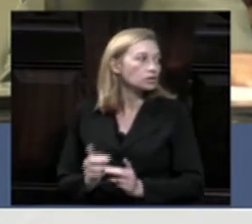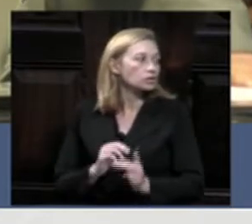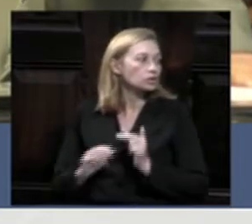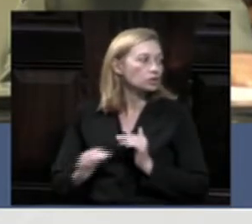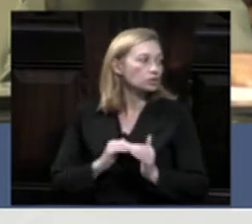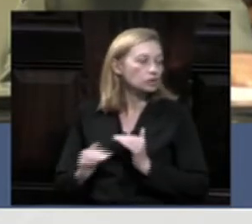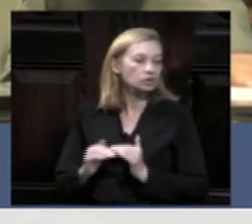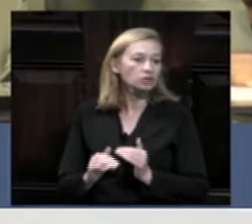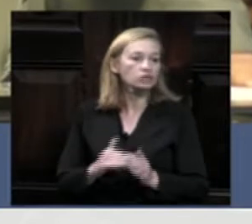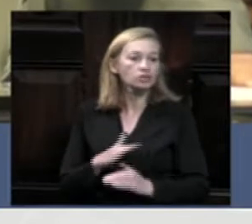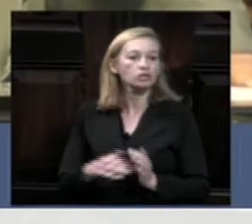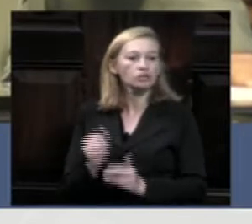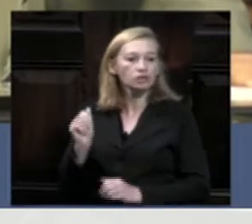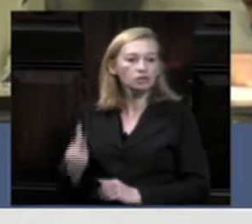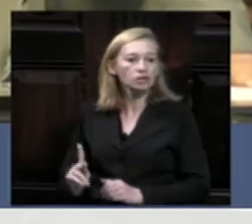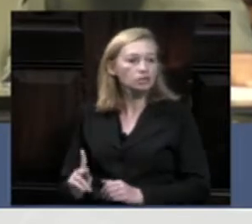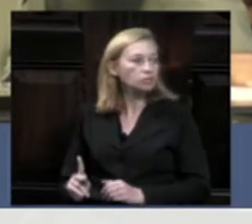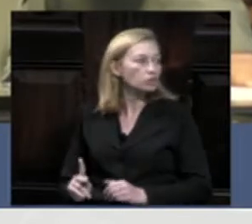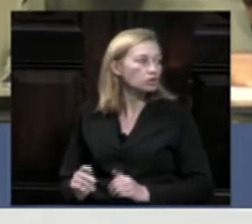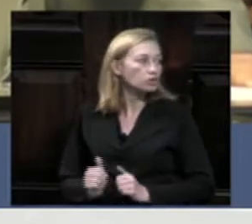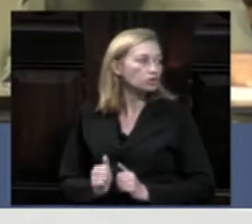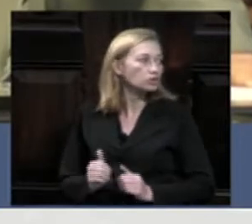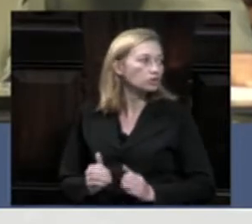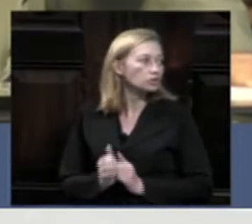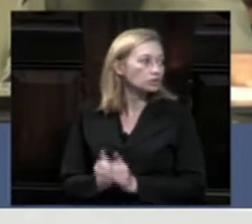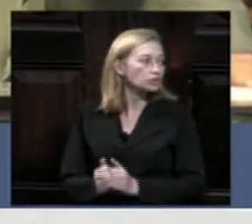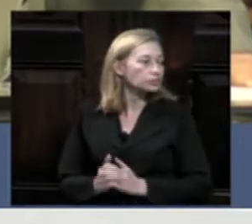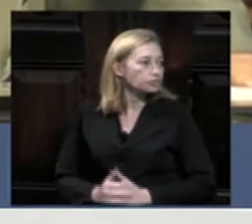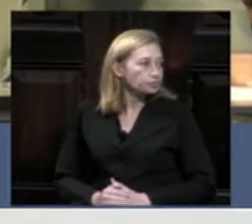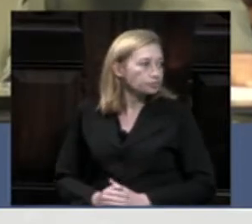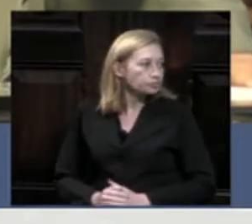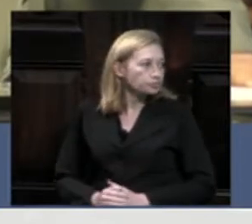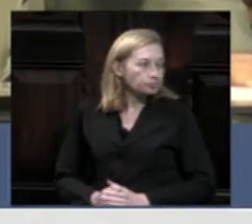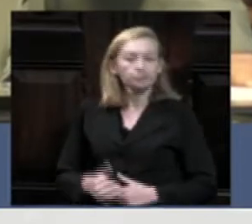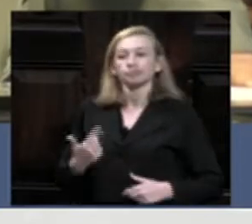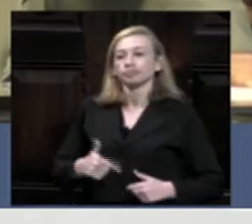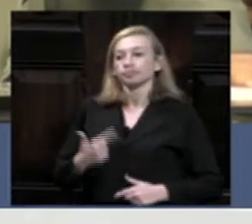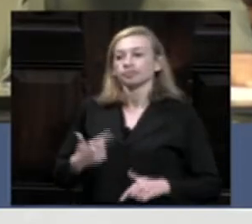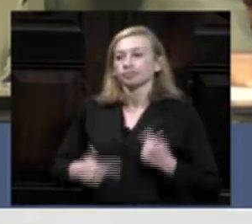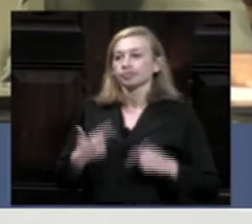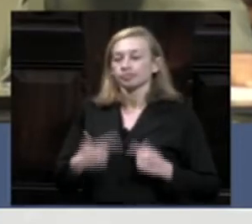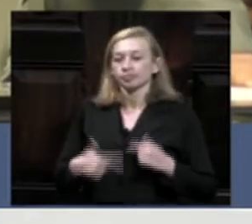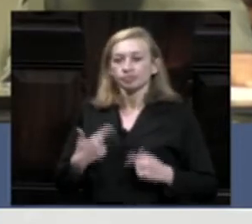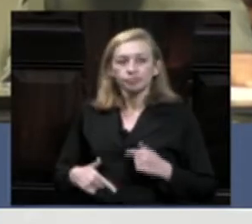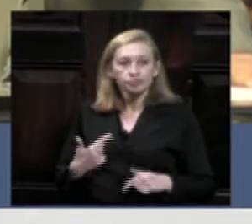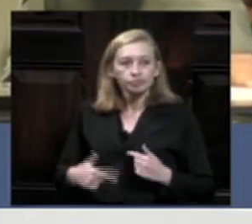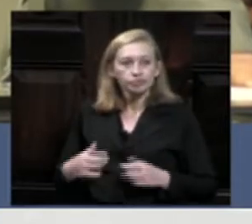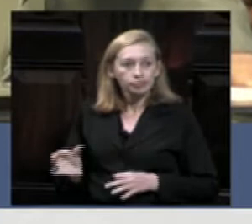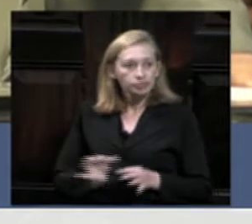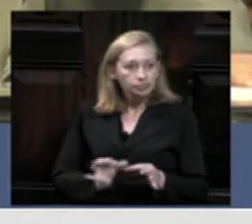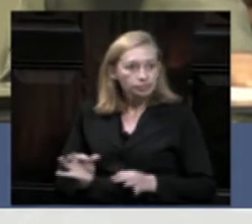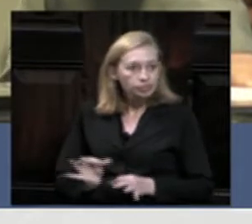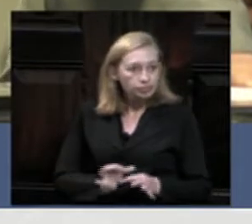os senhores que aprovam nessa comissão, aprovado, vai autógrafo. Em segunda discussão, redação do vencido, projeto de lei